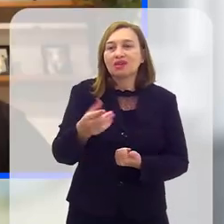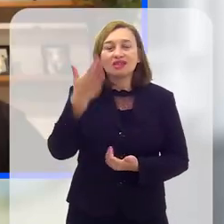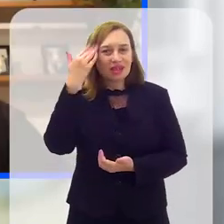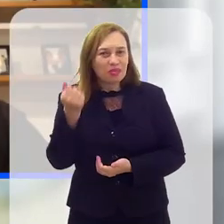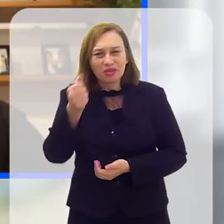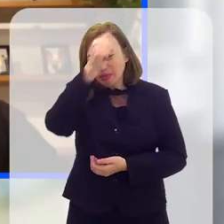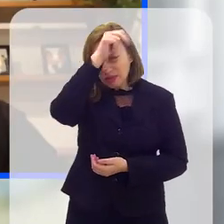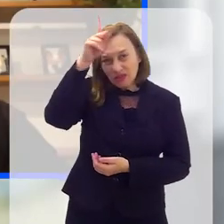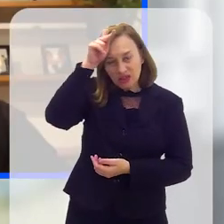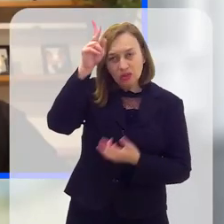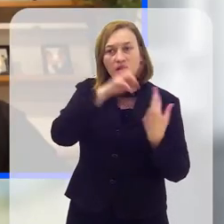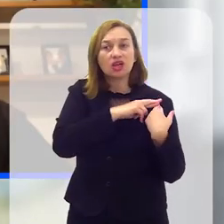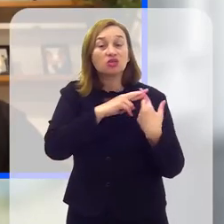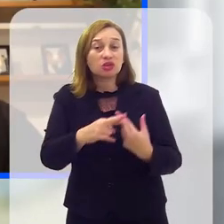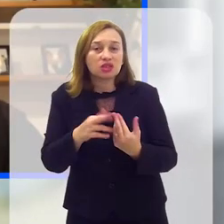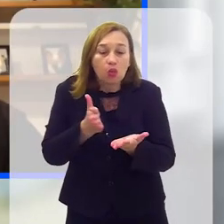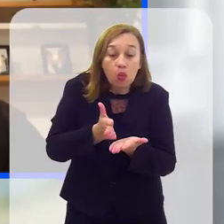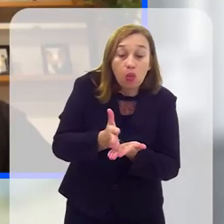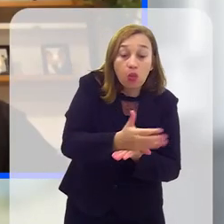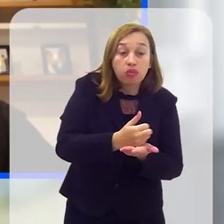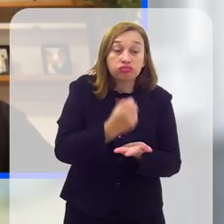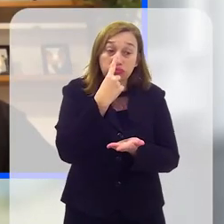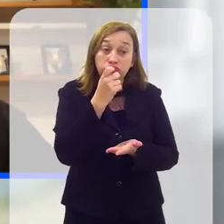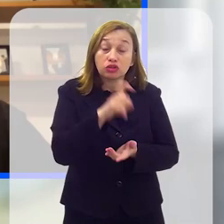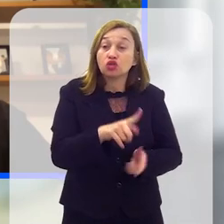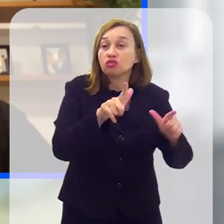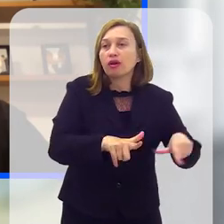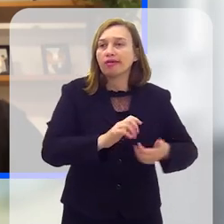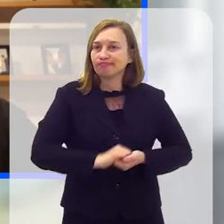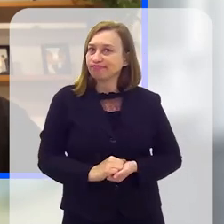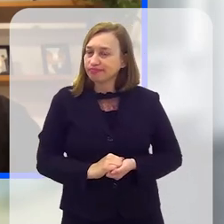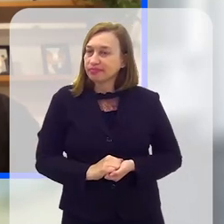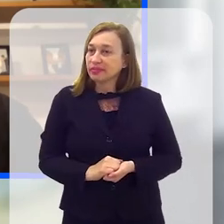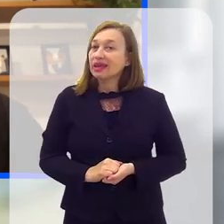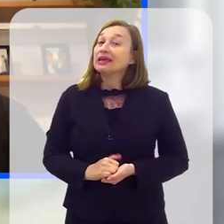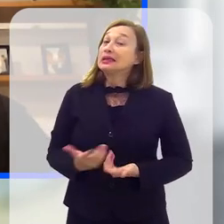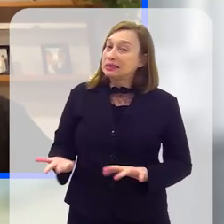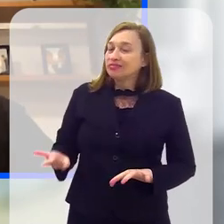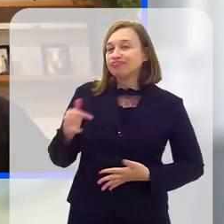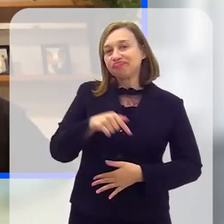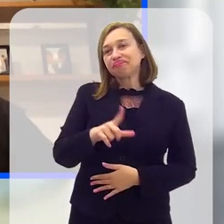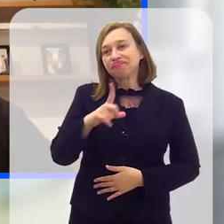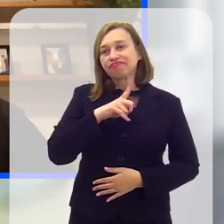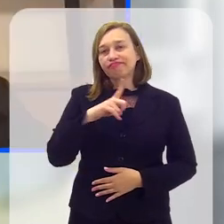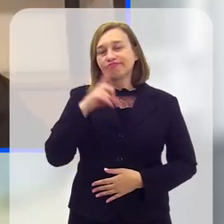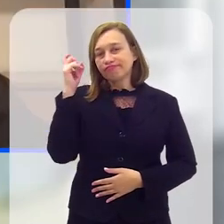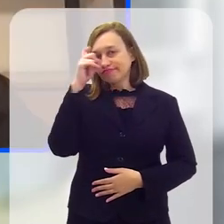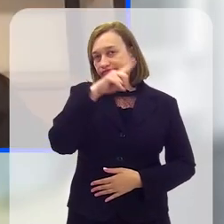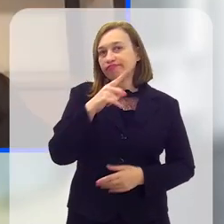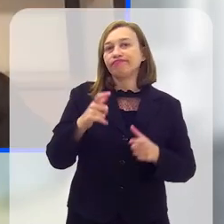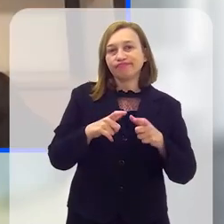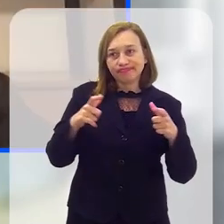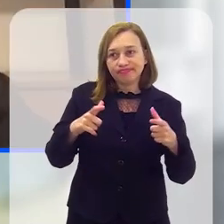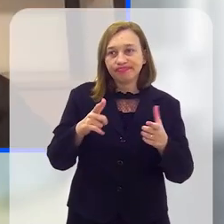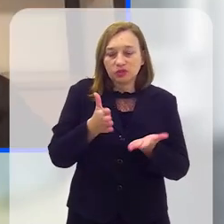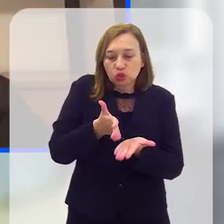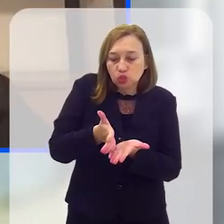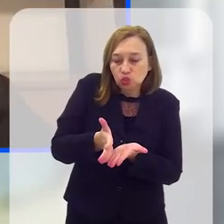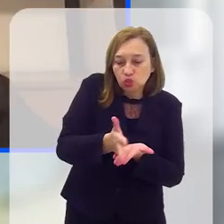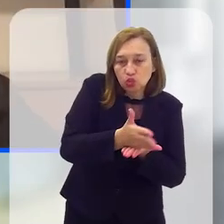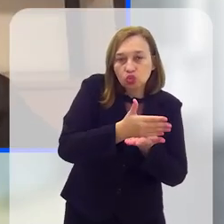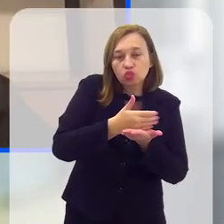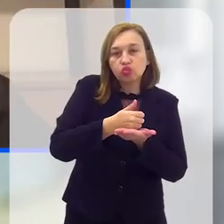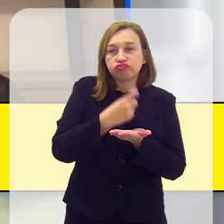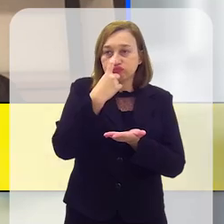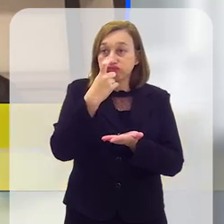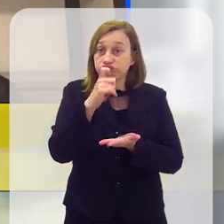sabendo que a Prefeitura do Rio é que é responsável pela coleta no local? Aqui a gente tem uma dificuldade muito grande na coleta